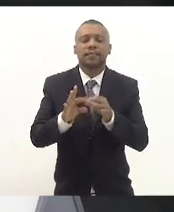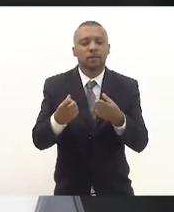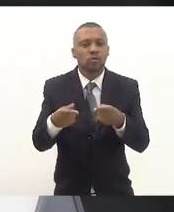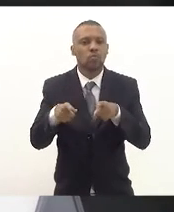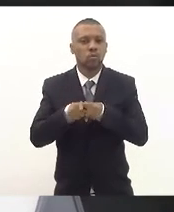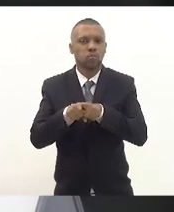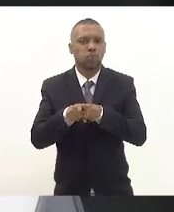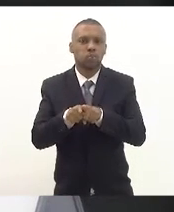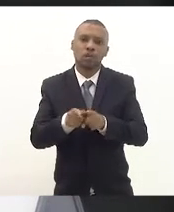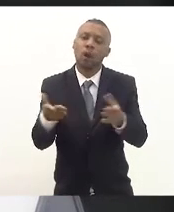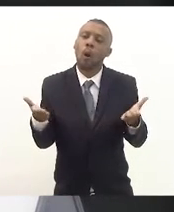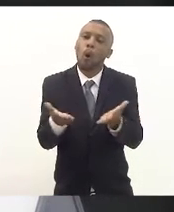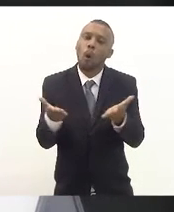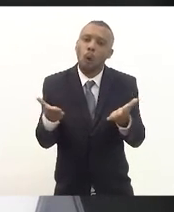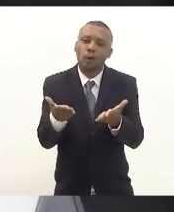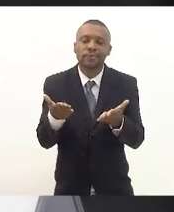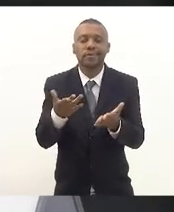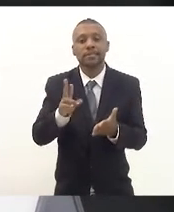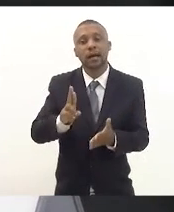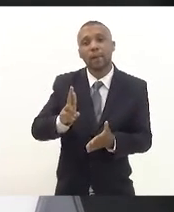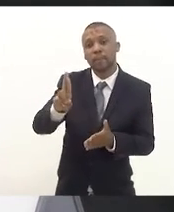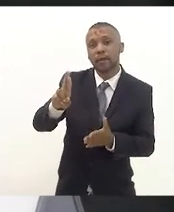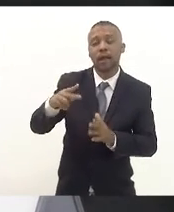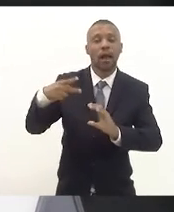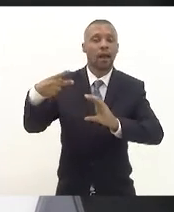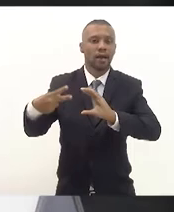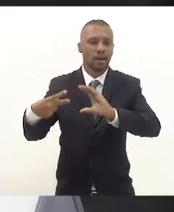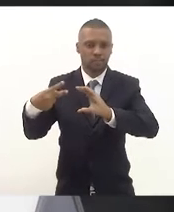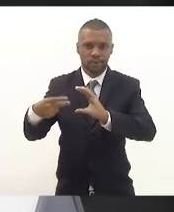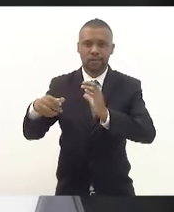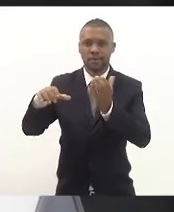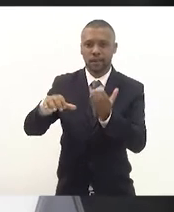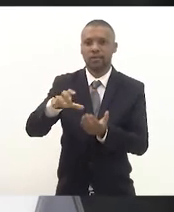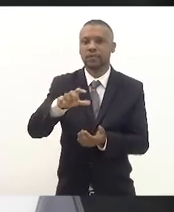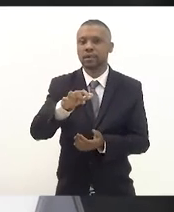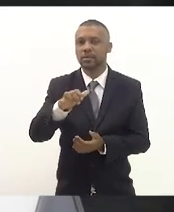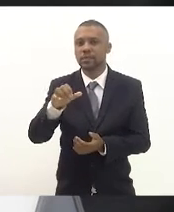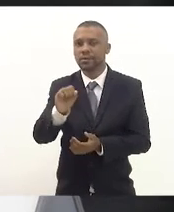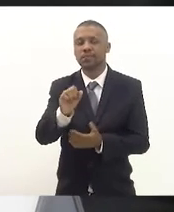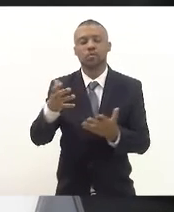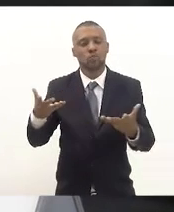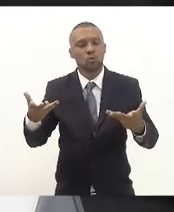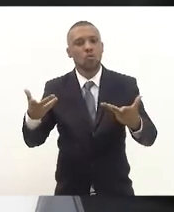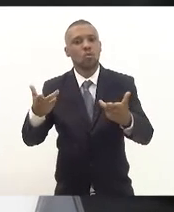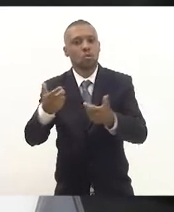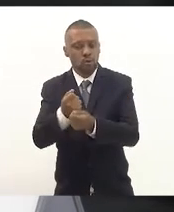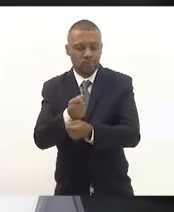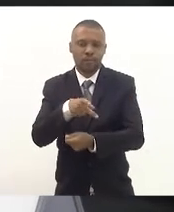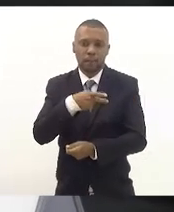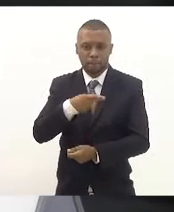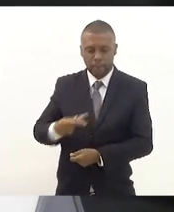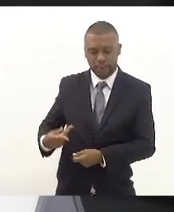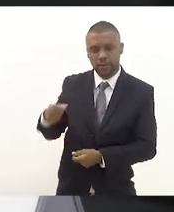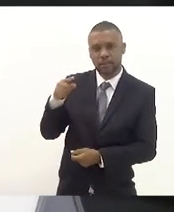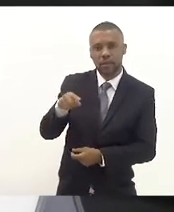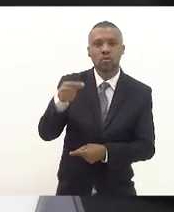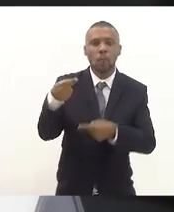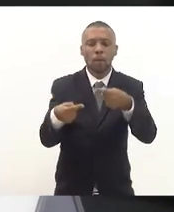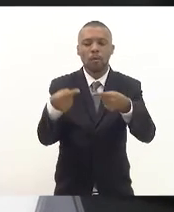e que hoje Preside aquela câmara de Duque de Caxias com excelência e é um excelente